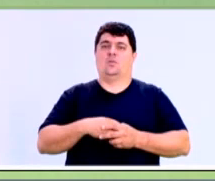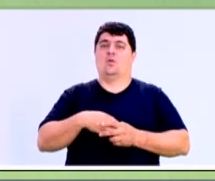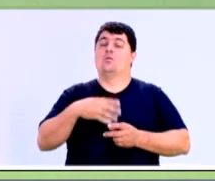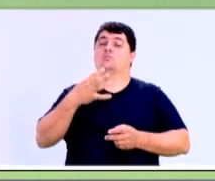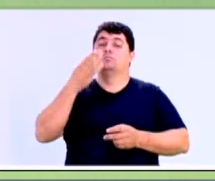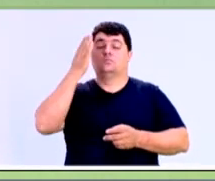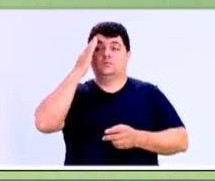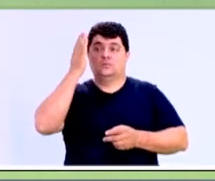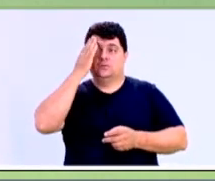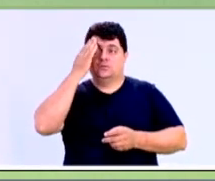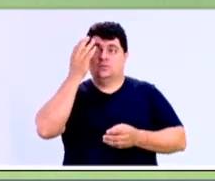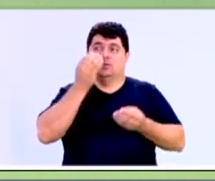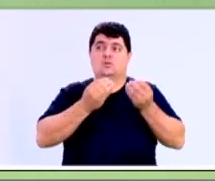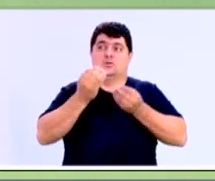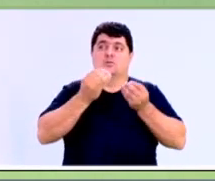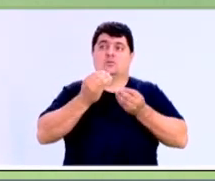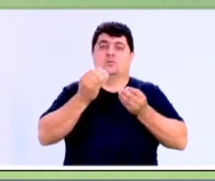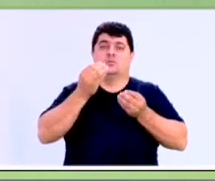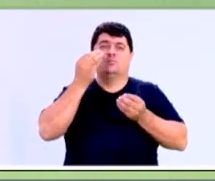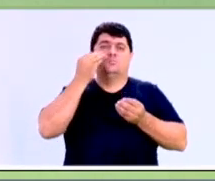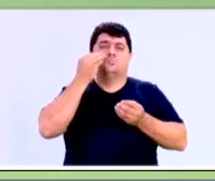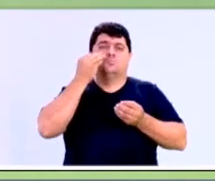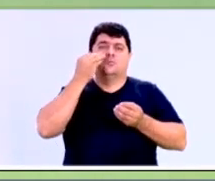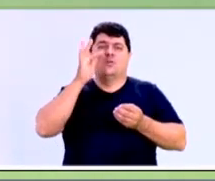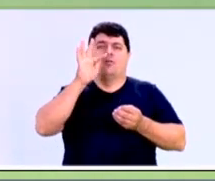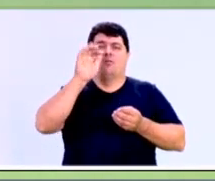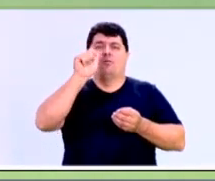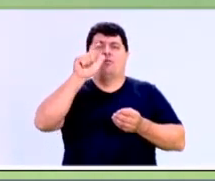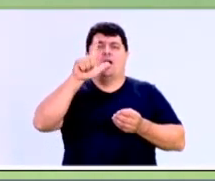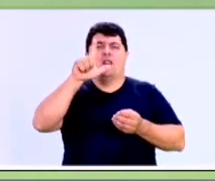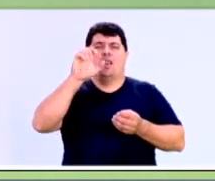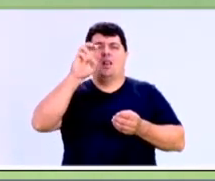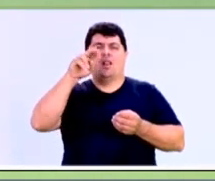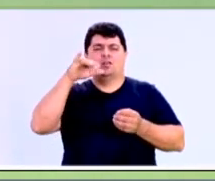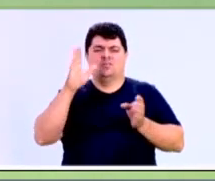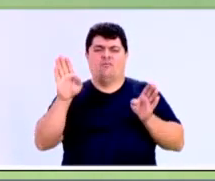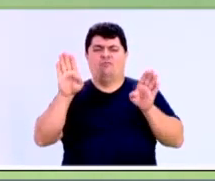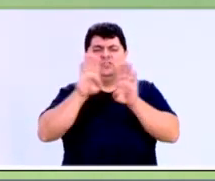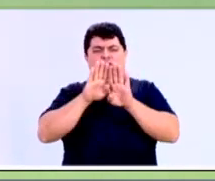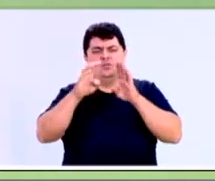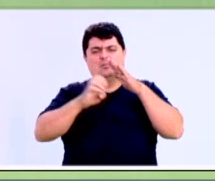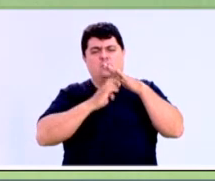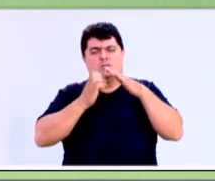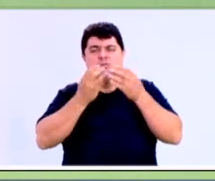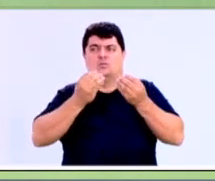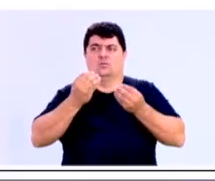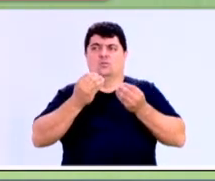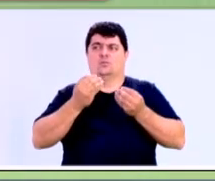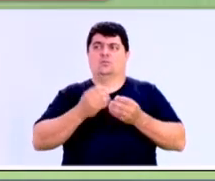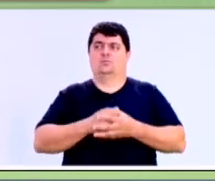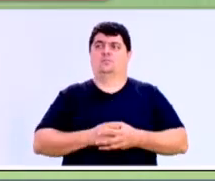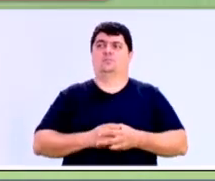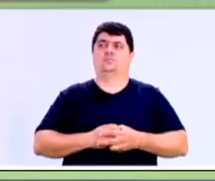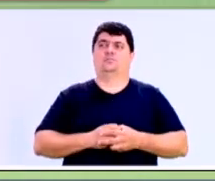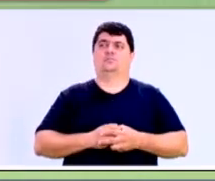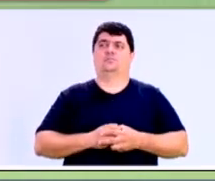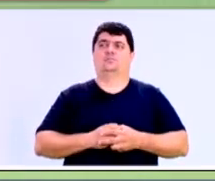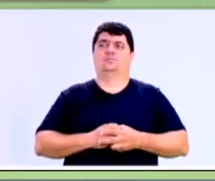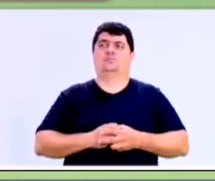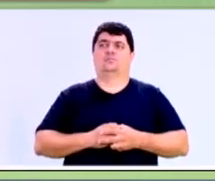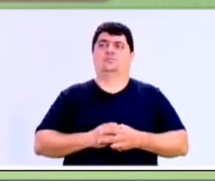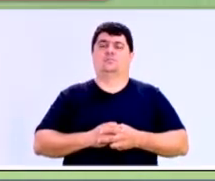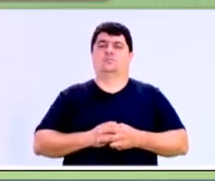Compreender os métodos de previsão de falência. A gente vai comentar um pouco sobre esses métodos, o que ele traz de informação útil para a nossa tomada de